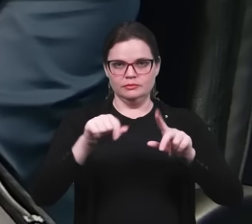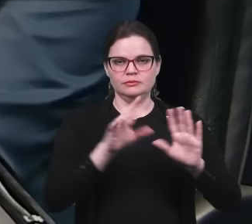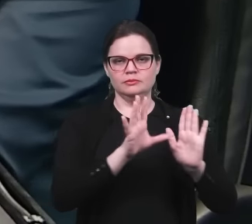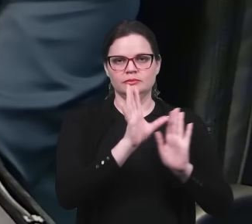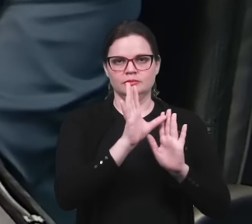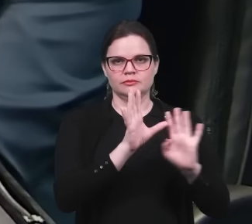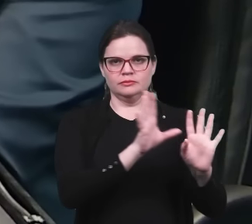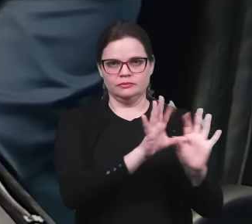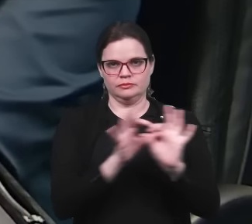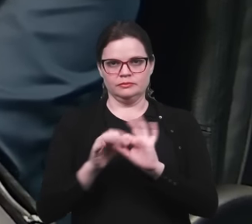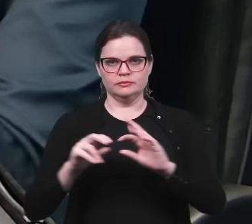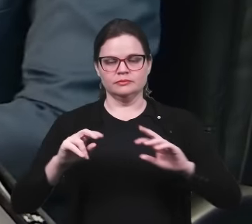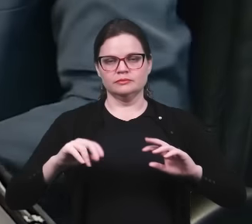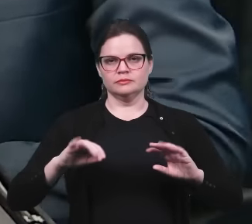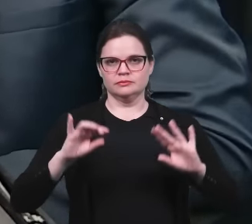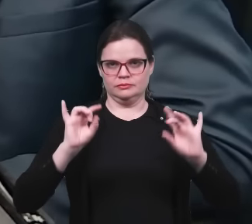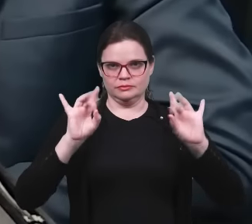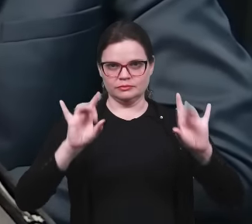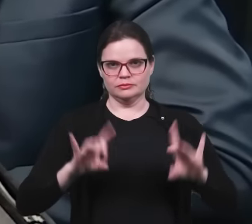aí,